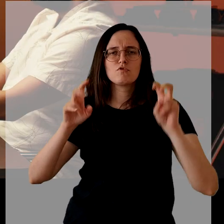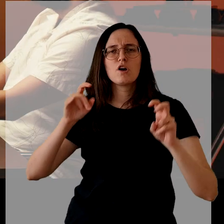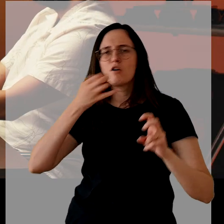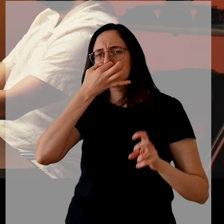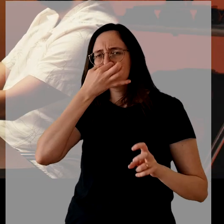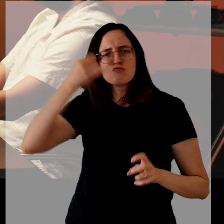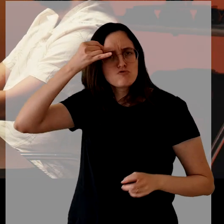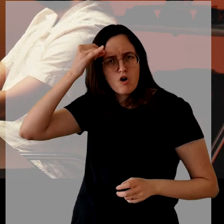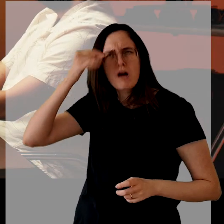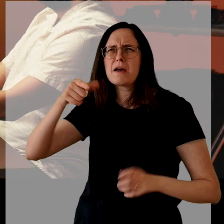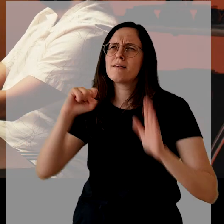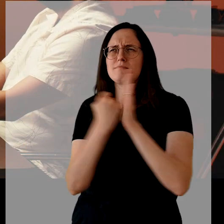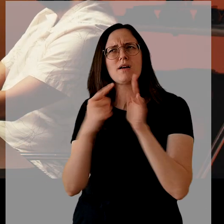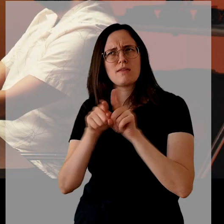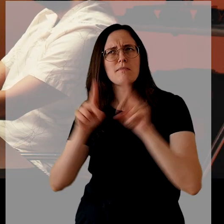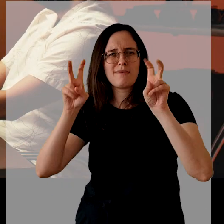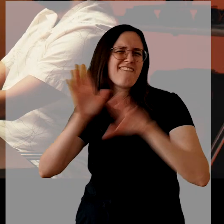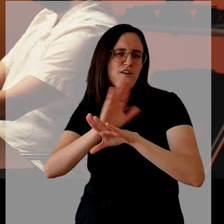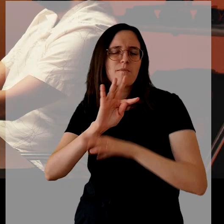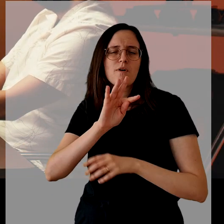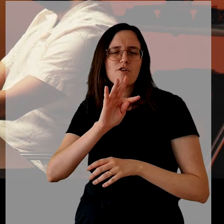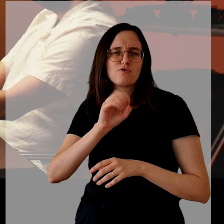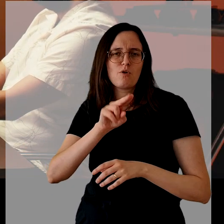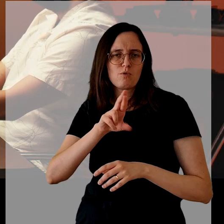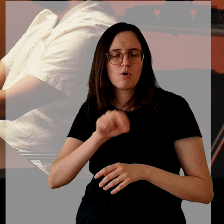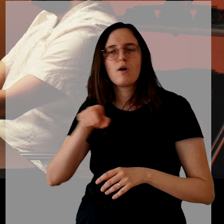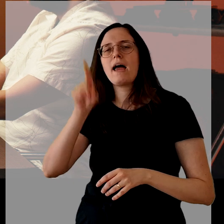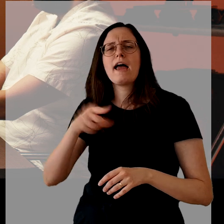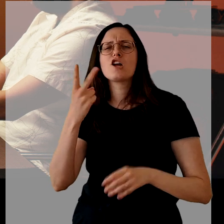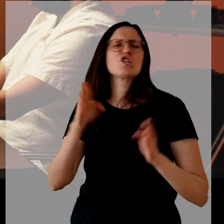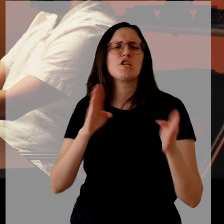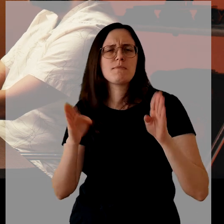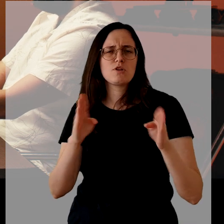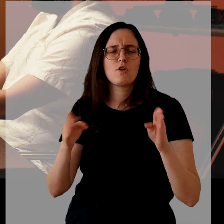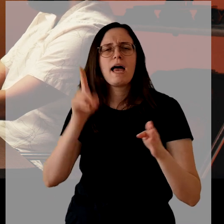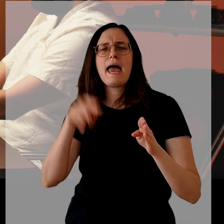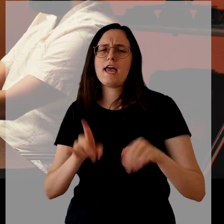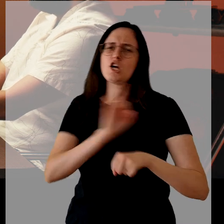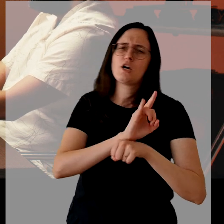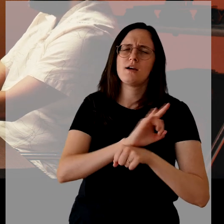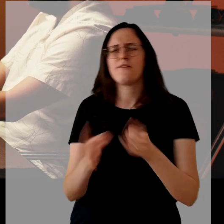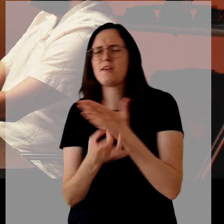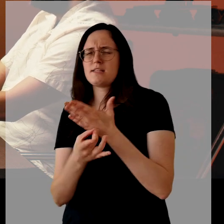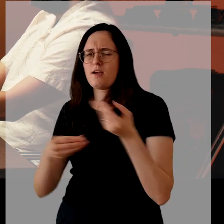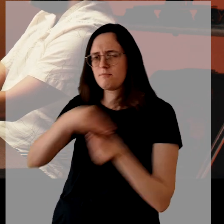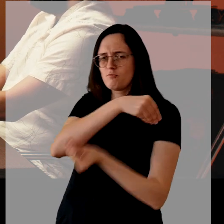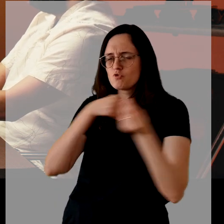Touro também é um marco, vai. O Touro foi um filme que ele é um híbrido, assim, é um filme meio documental, meio